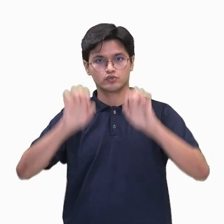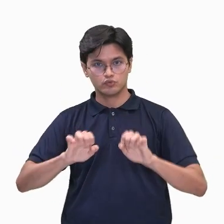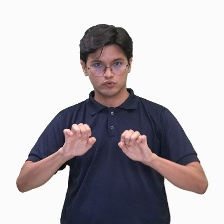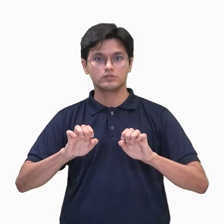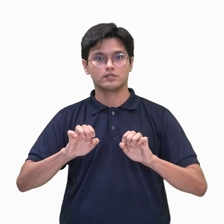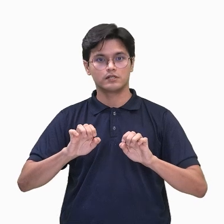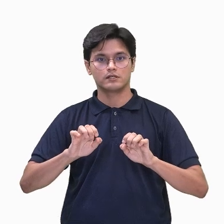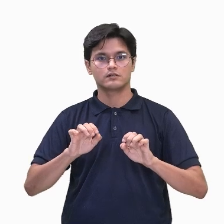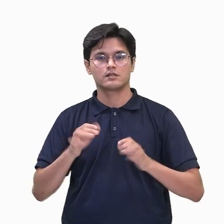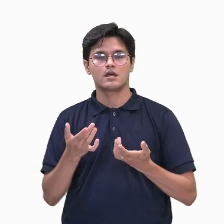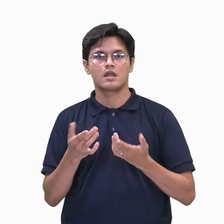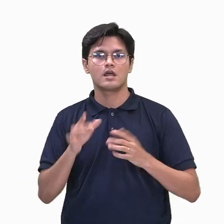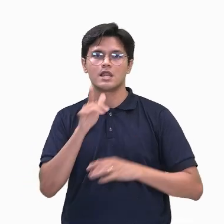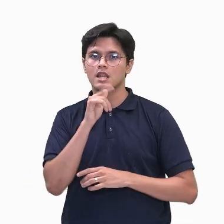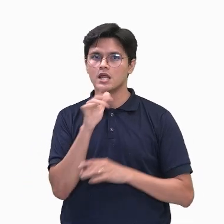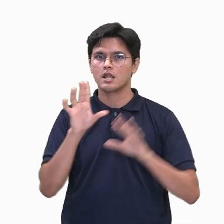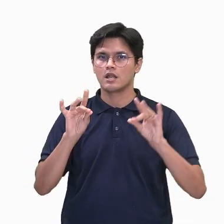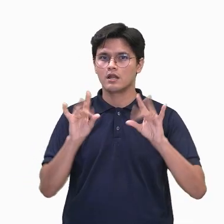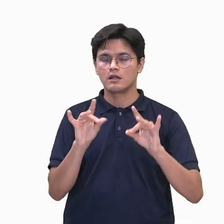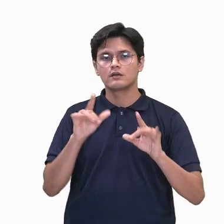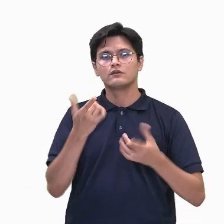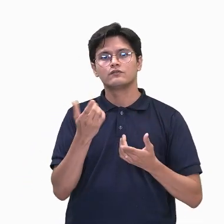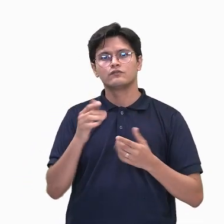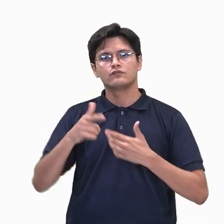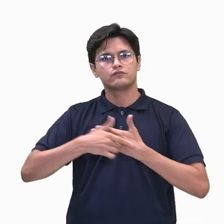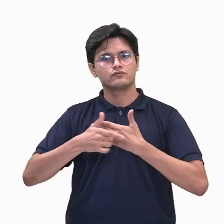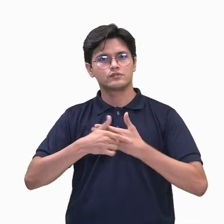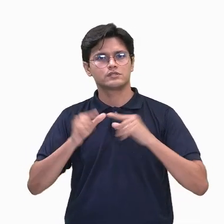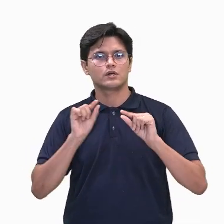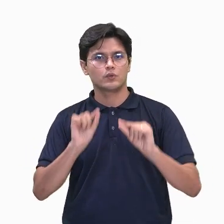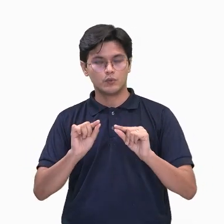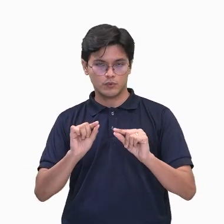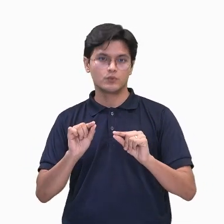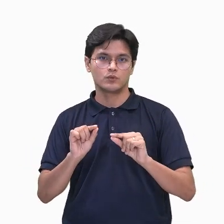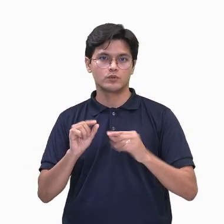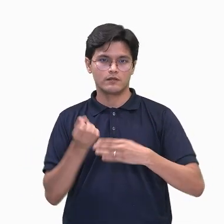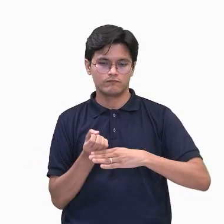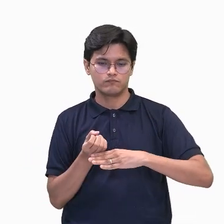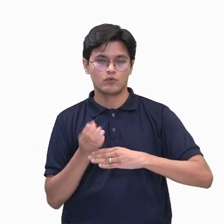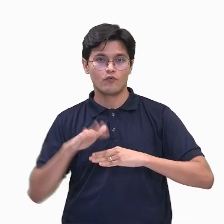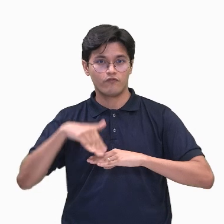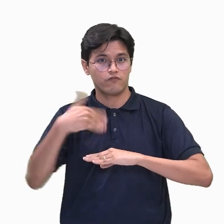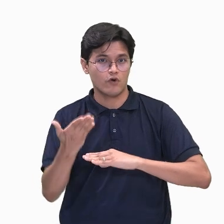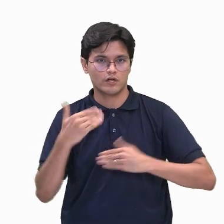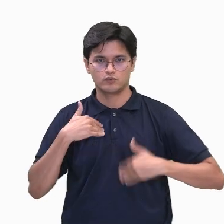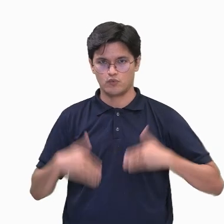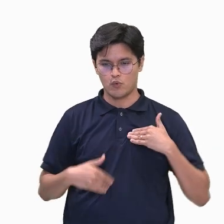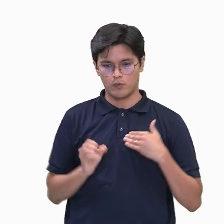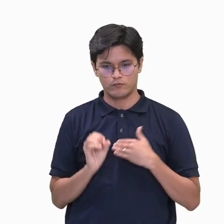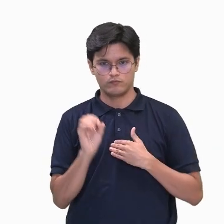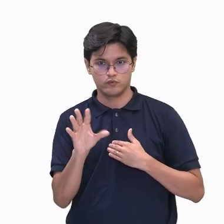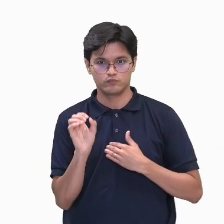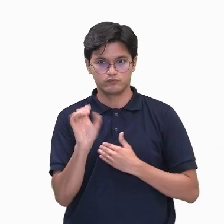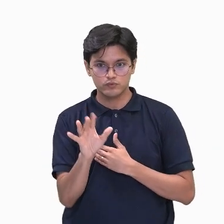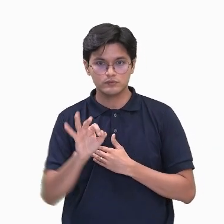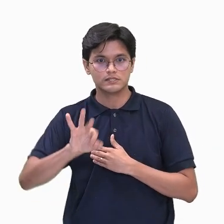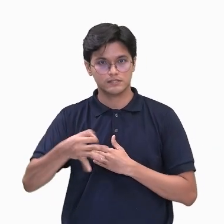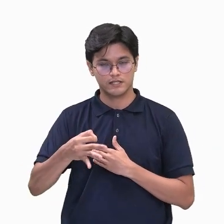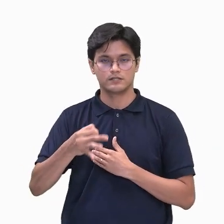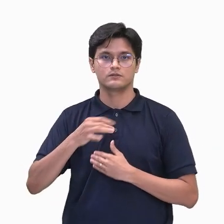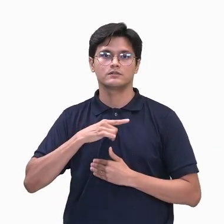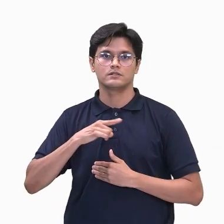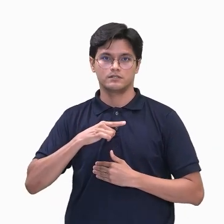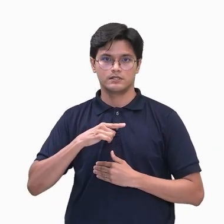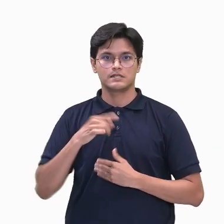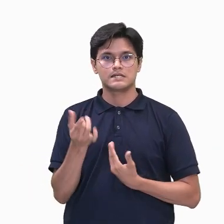essa função de lançar para fora do corpo esses produtos. são glândulas de secreção externa. Então, como o